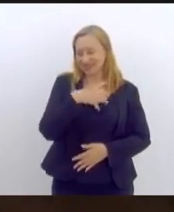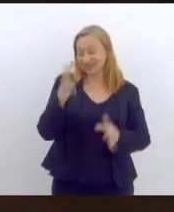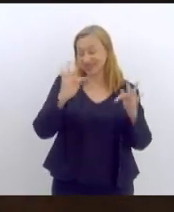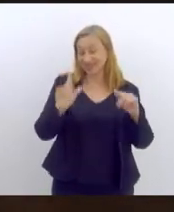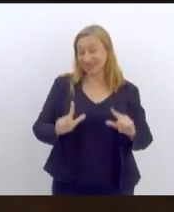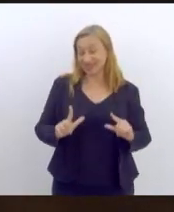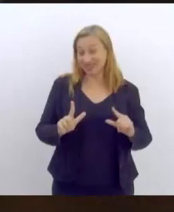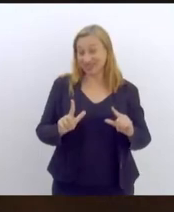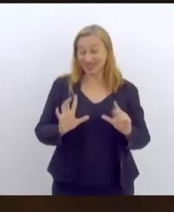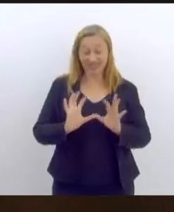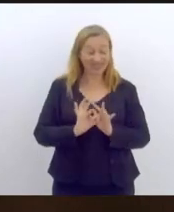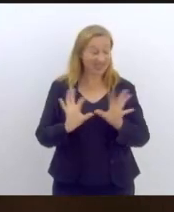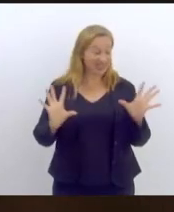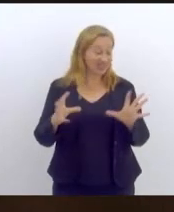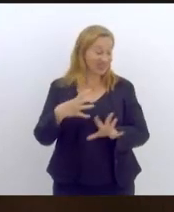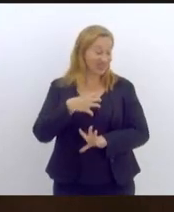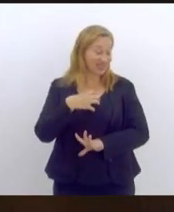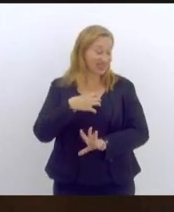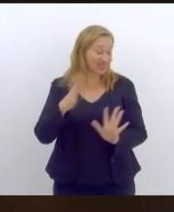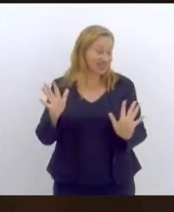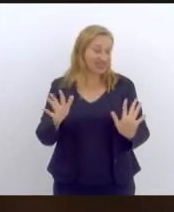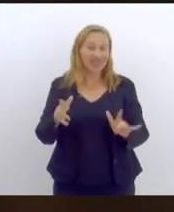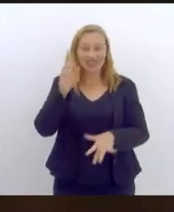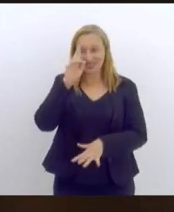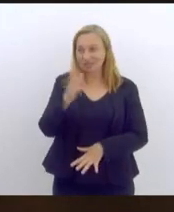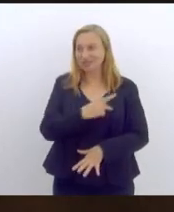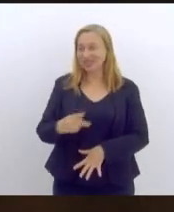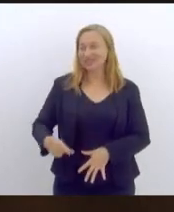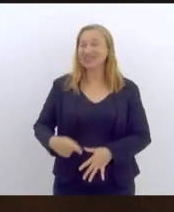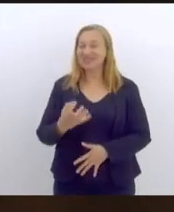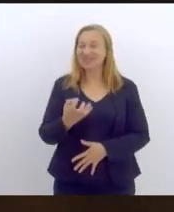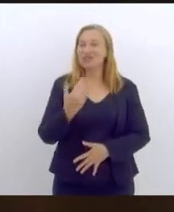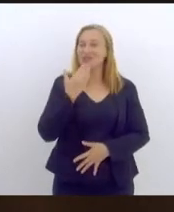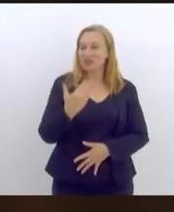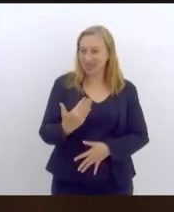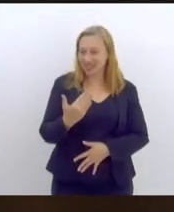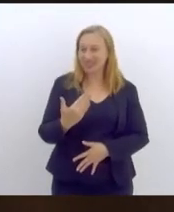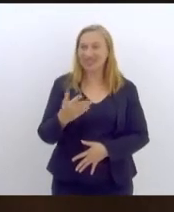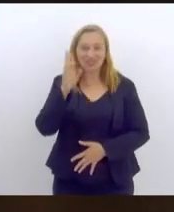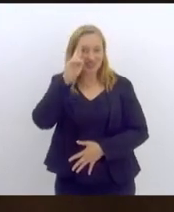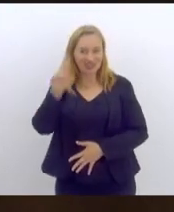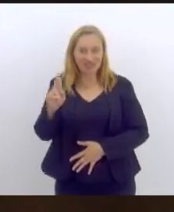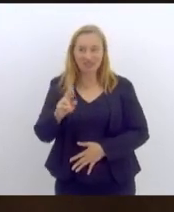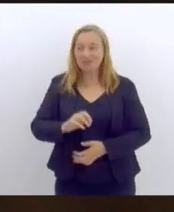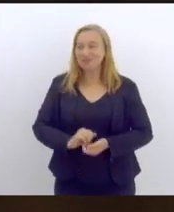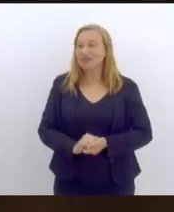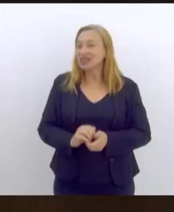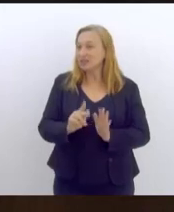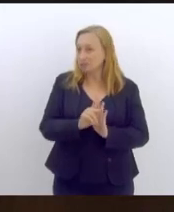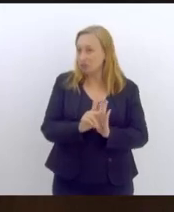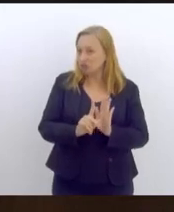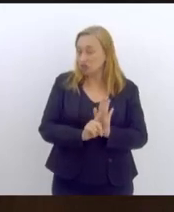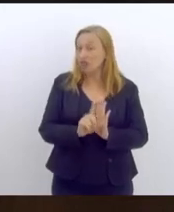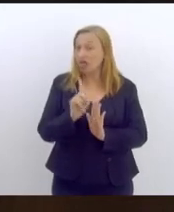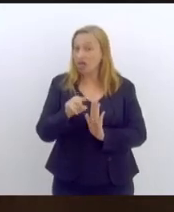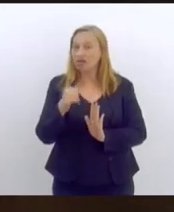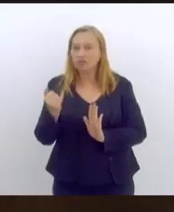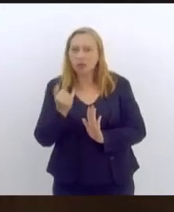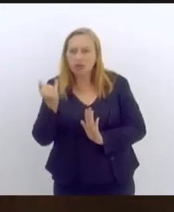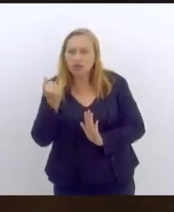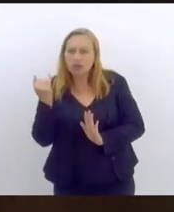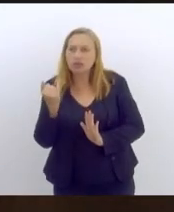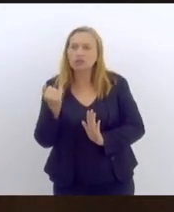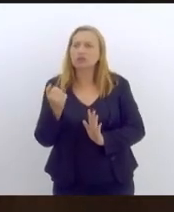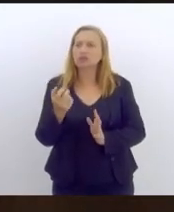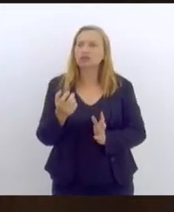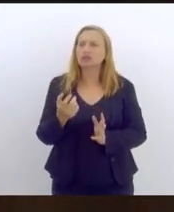plenário. Livre. Senhor presidente, quero pedir a gentileza ao senhor. Esse projeto aqui é importante. E, por